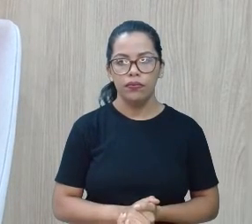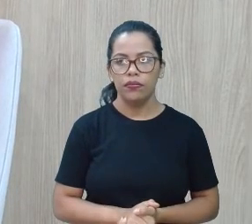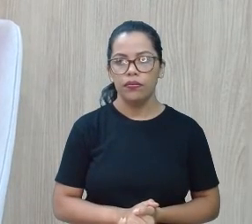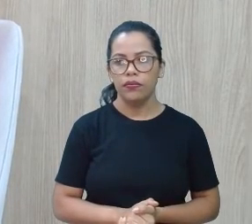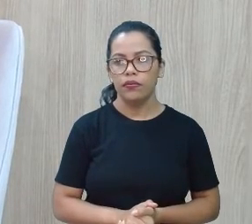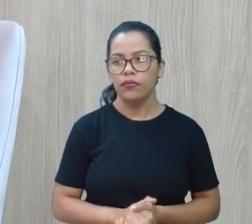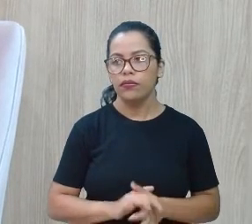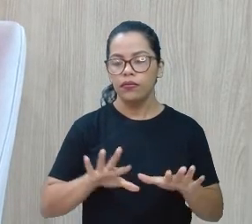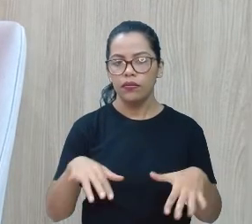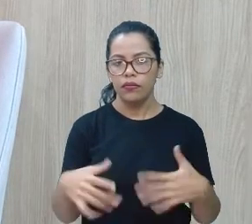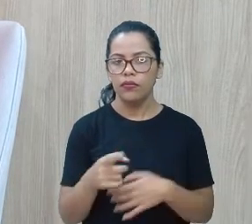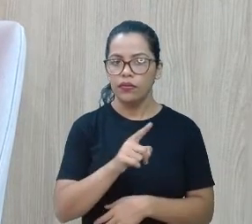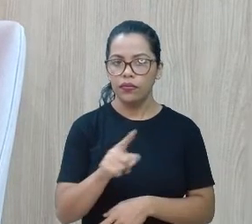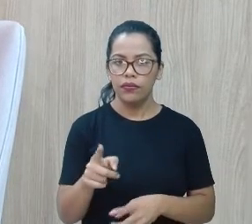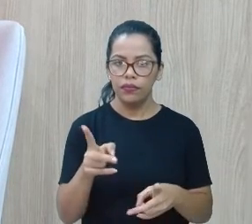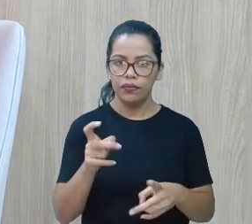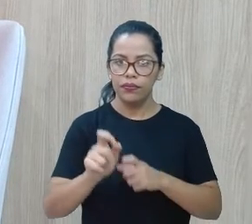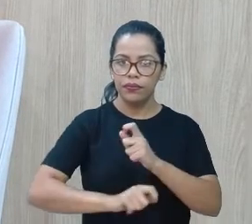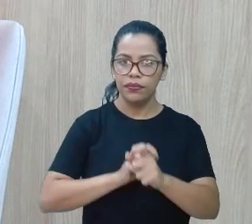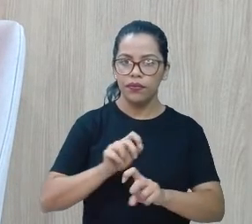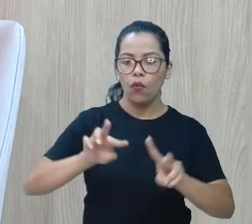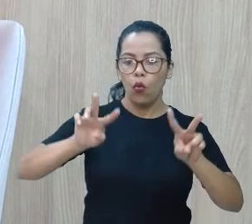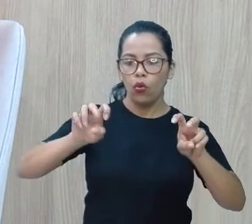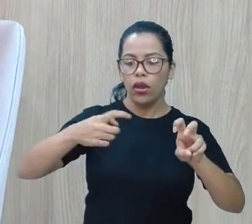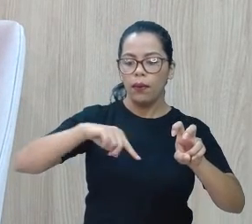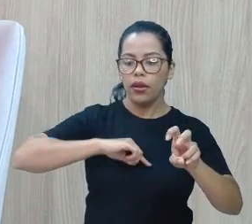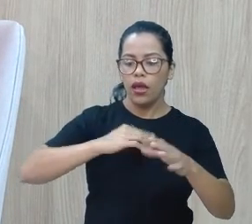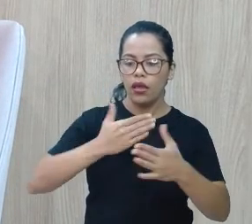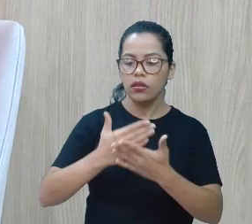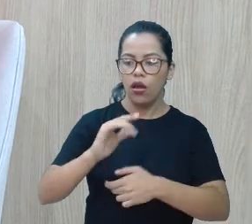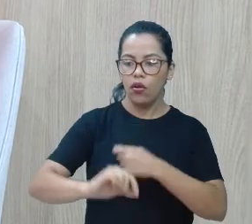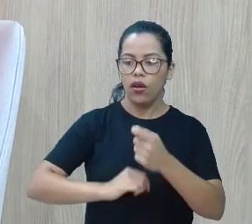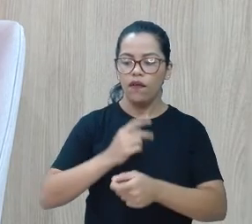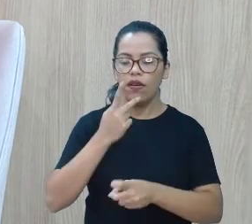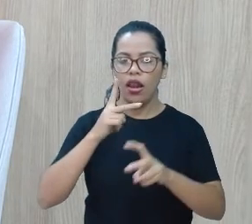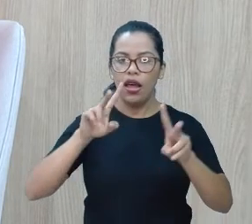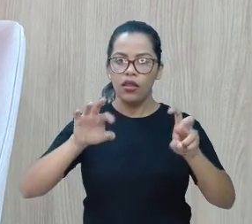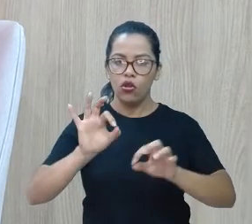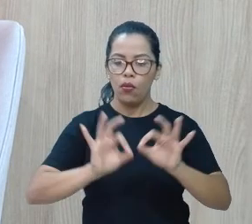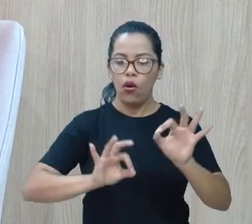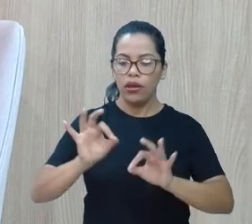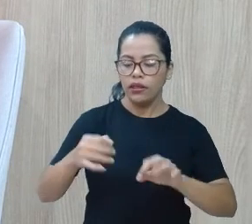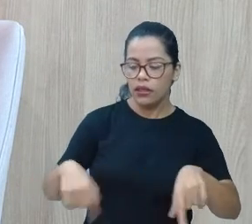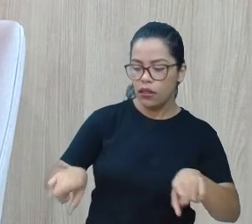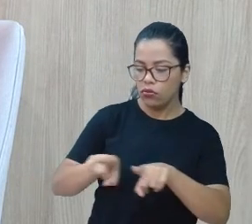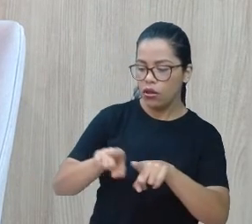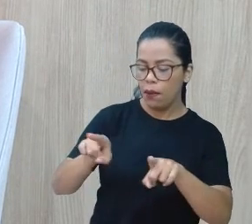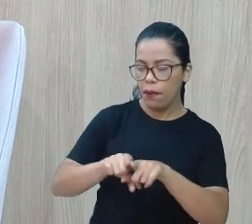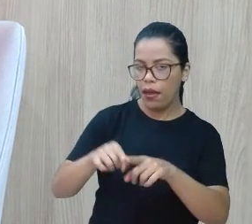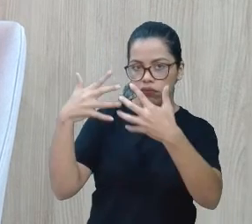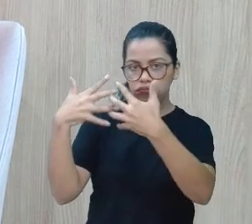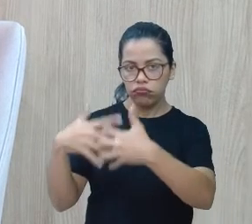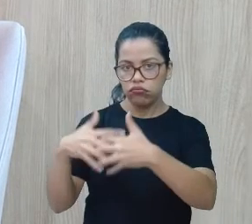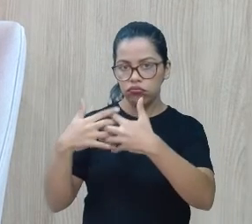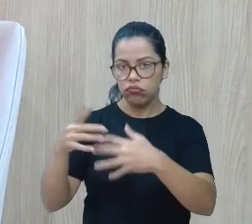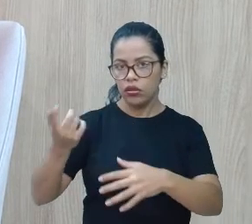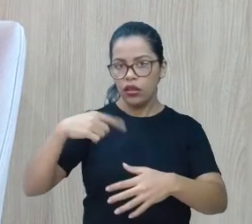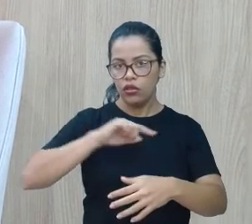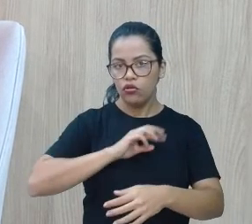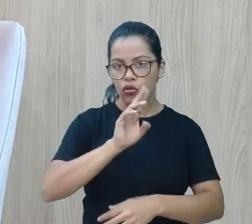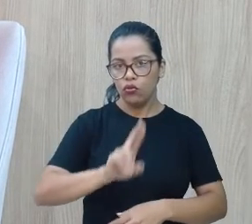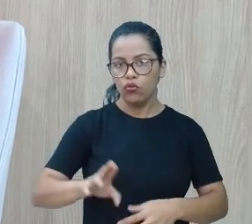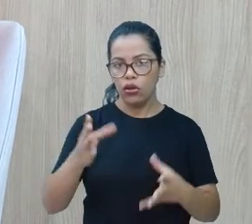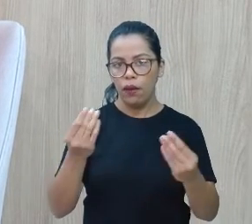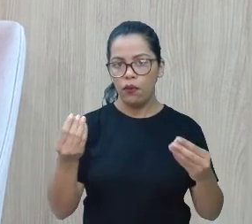Então, pessoal, perceberam que o tema da aula hoje é falar de organização de raciocínio, né? Que a gente utiliza muito isso na matemática, né?